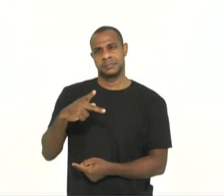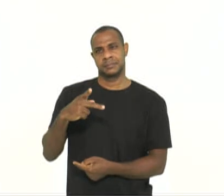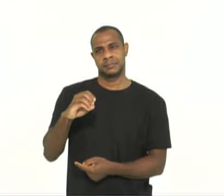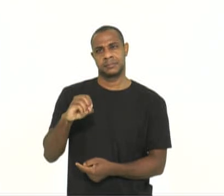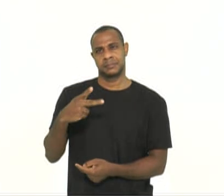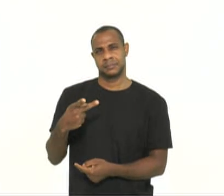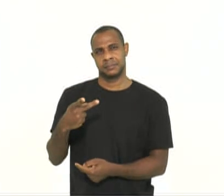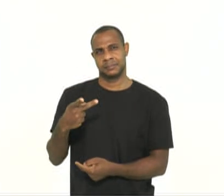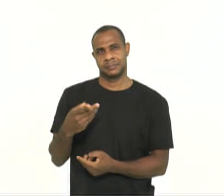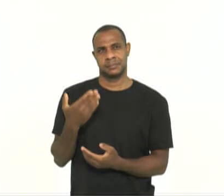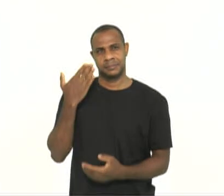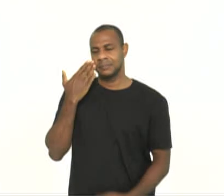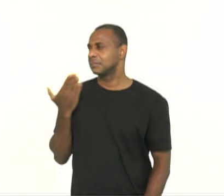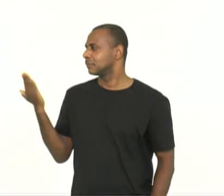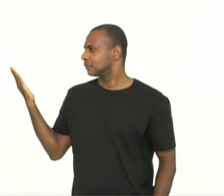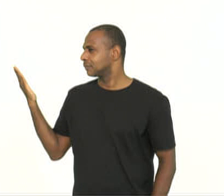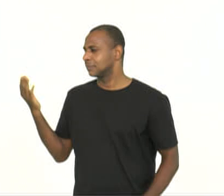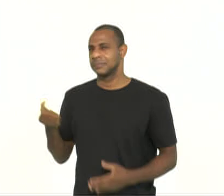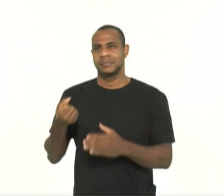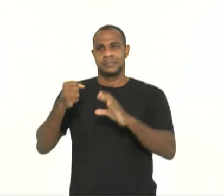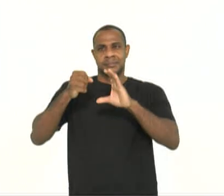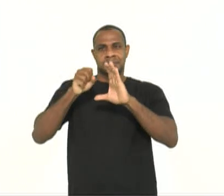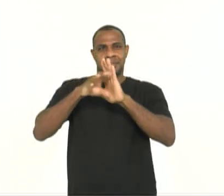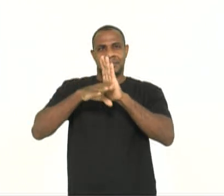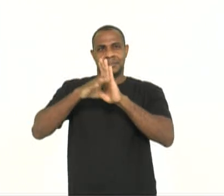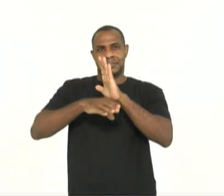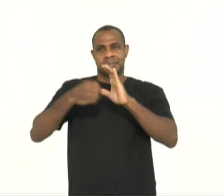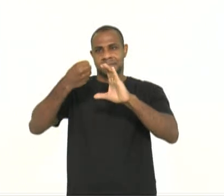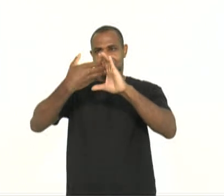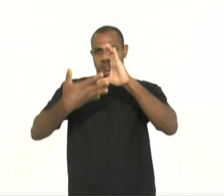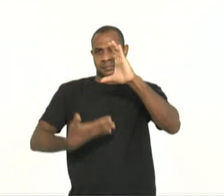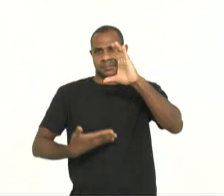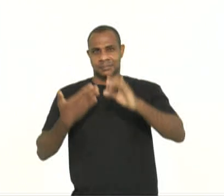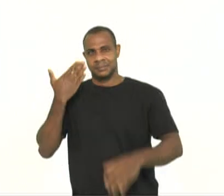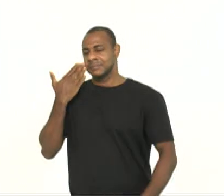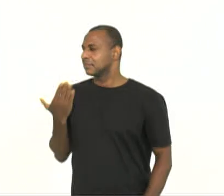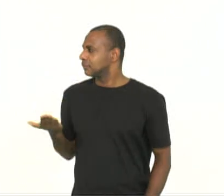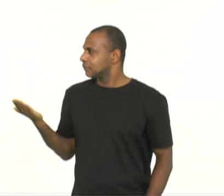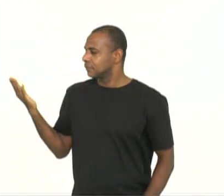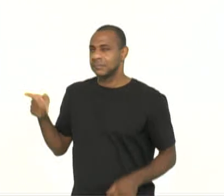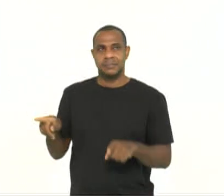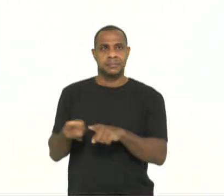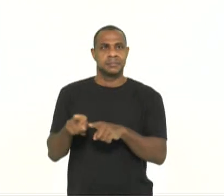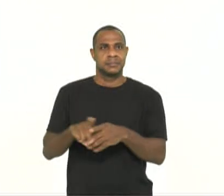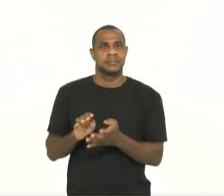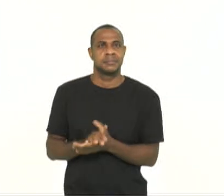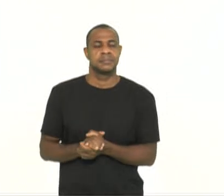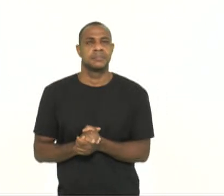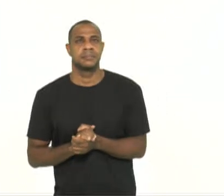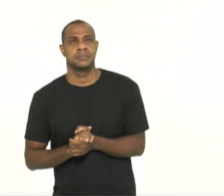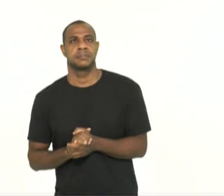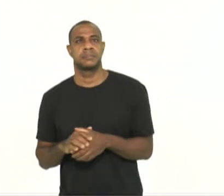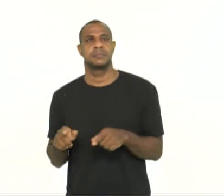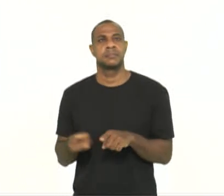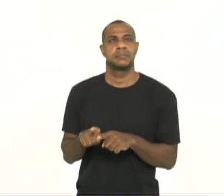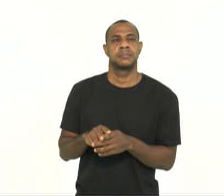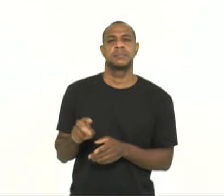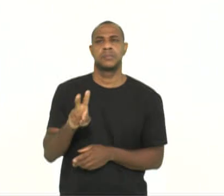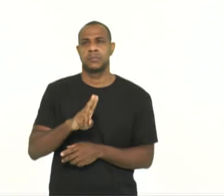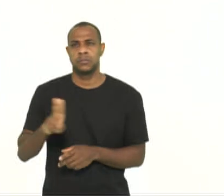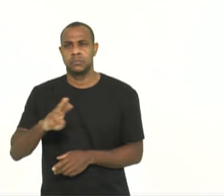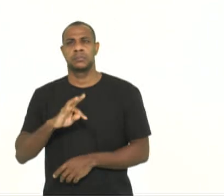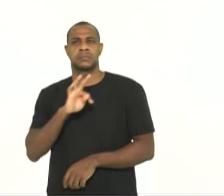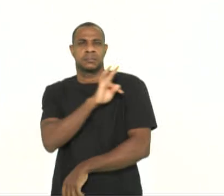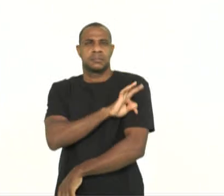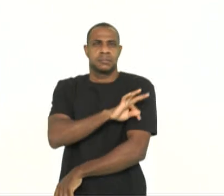da iconografia popularizada pelas mídias e pela publicidade, uma crítica ao consumismo moderno, trazendo a impessoalidade da obra e a assimilação do uso das técnicas